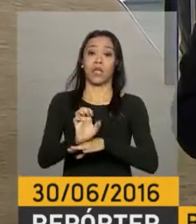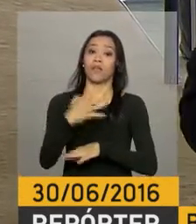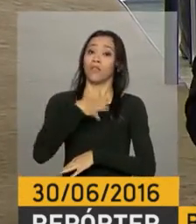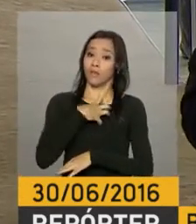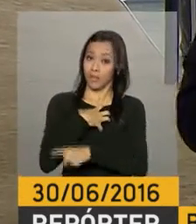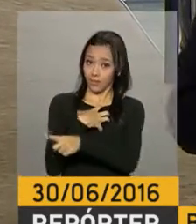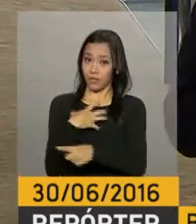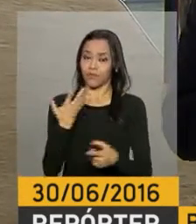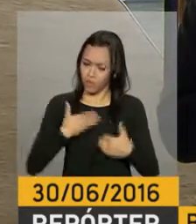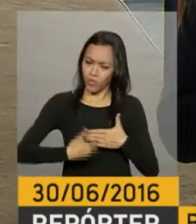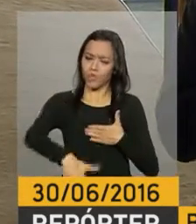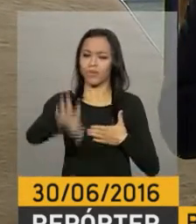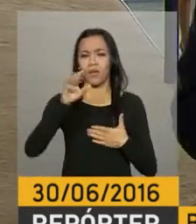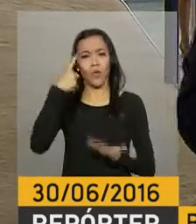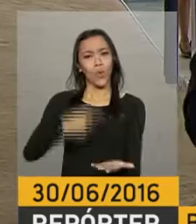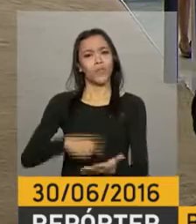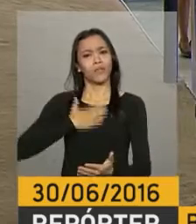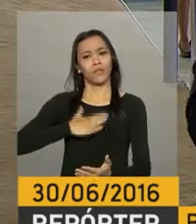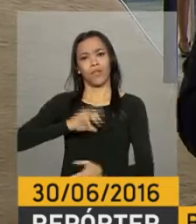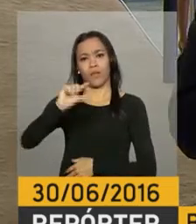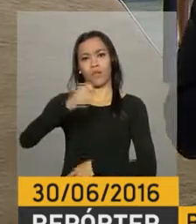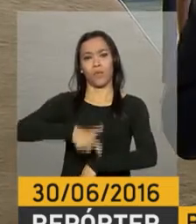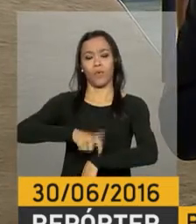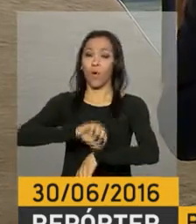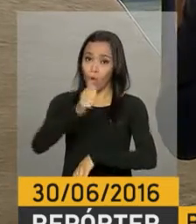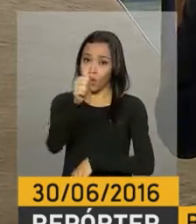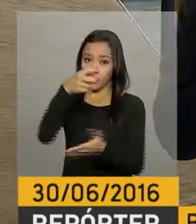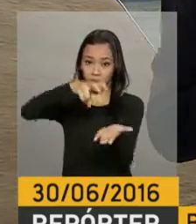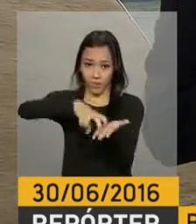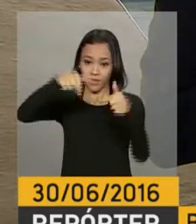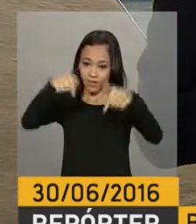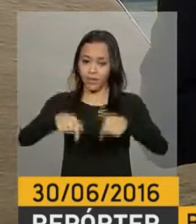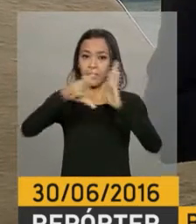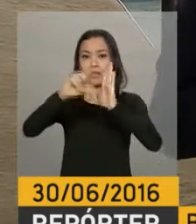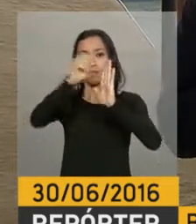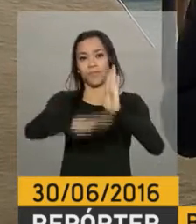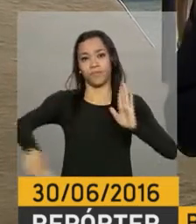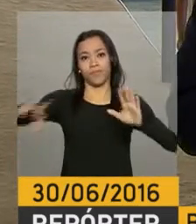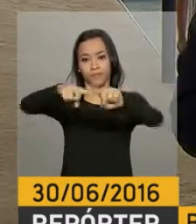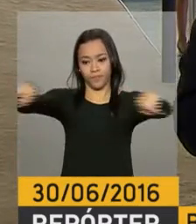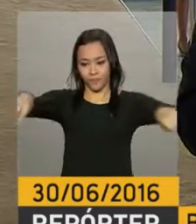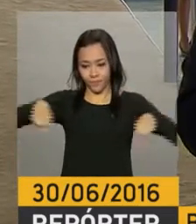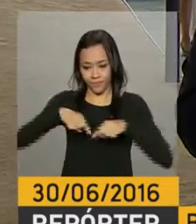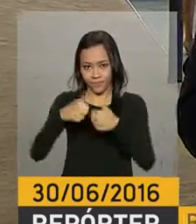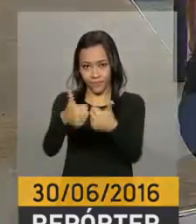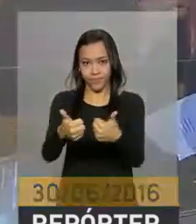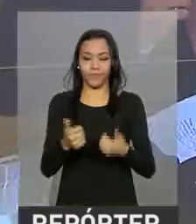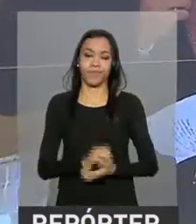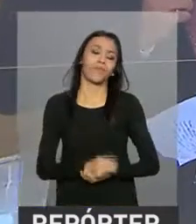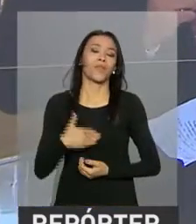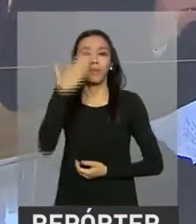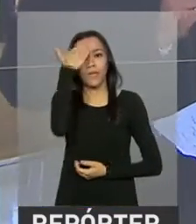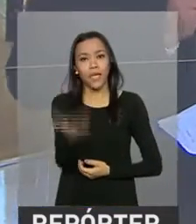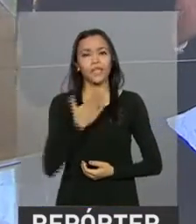acompanhando tudo por aqui, essa cerimônia então marcada para daqui a pouco, às 11 horas da manhã, aqui no Salão Nobre do Palácio do Planalto. Voltamos com você. Obrigada,